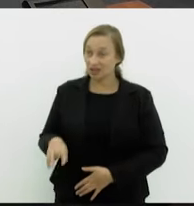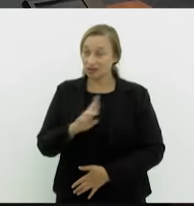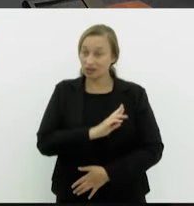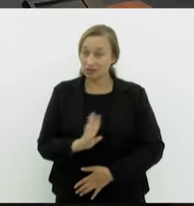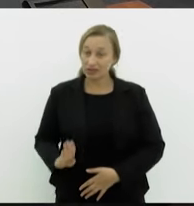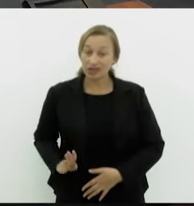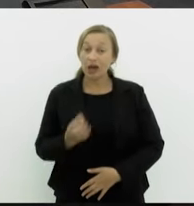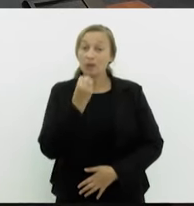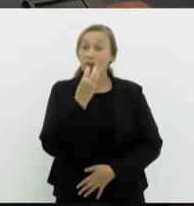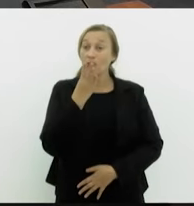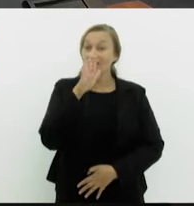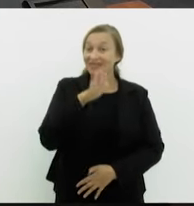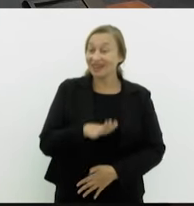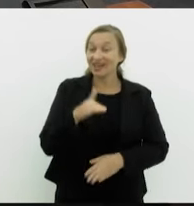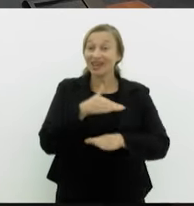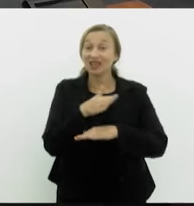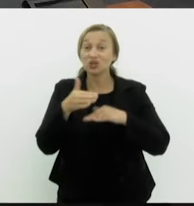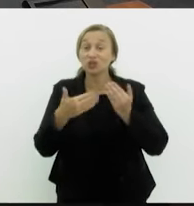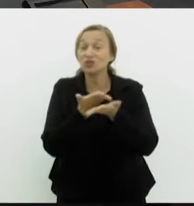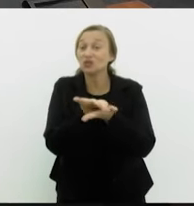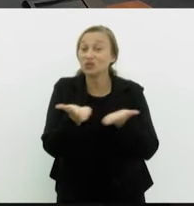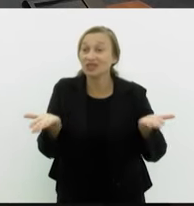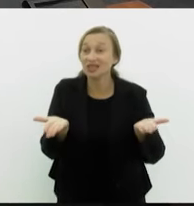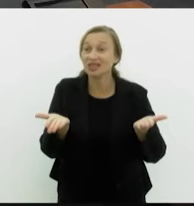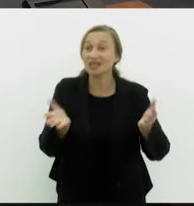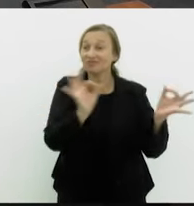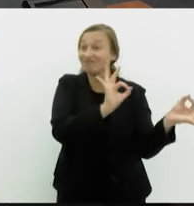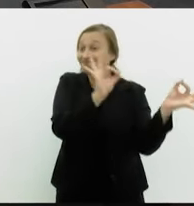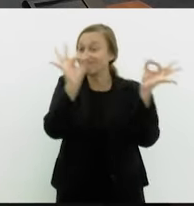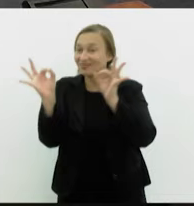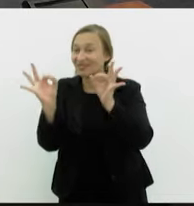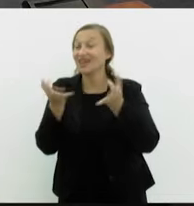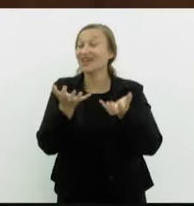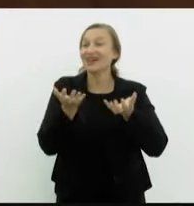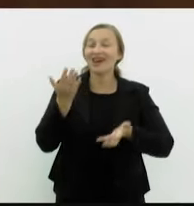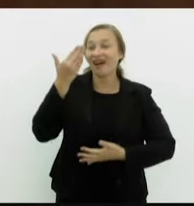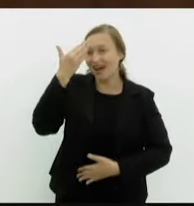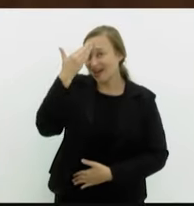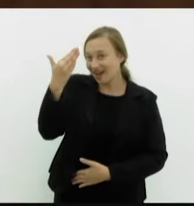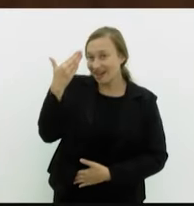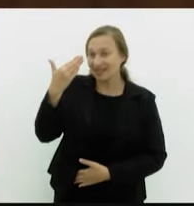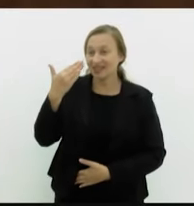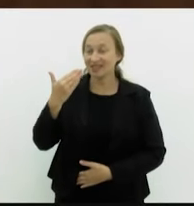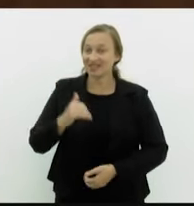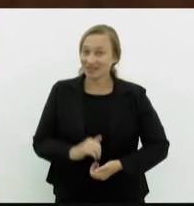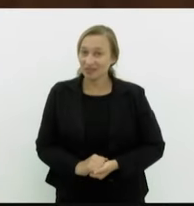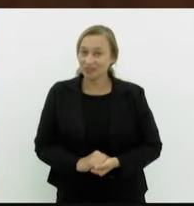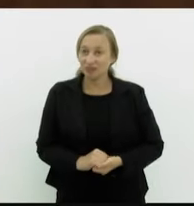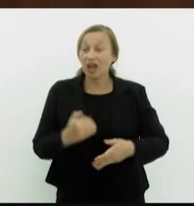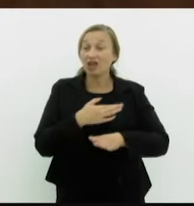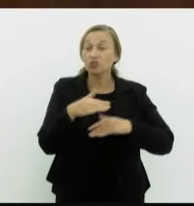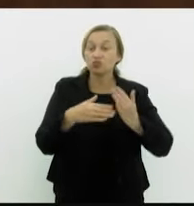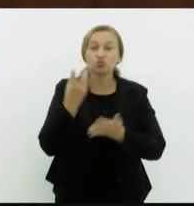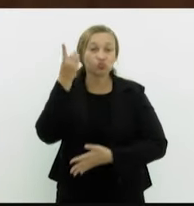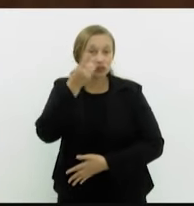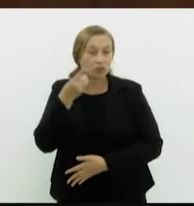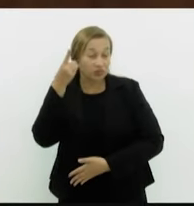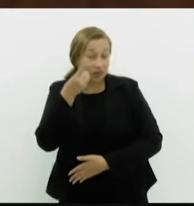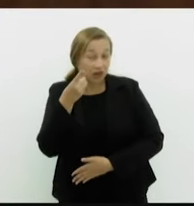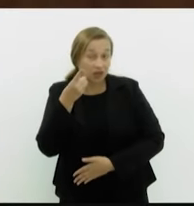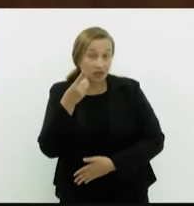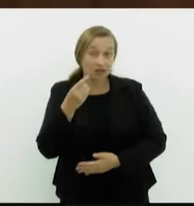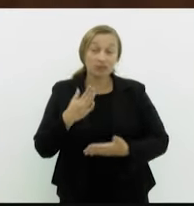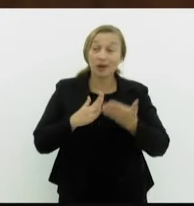a todos que aqui nos assistem. Eu queria, primeiramente, agradecer a todos os deputados e deputadas